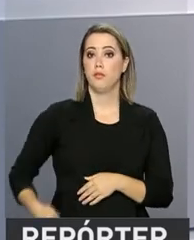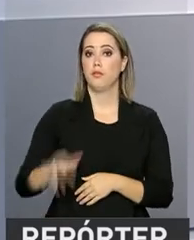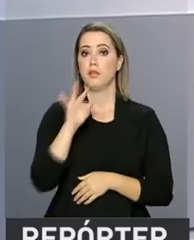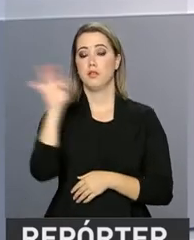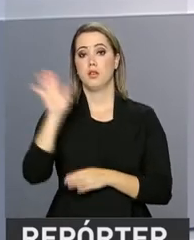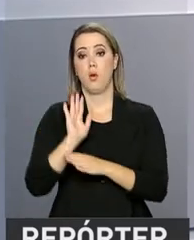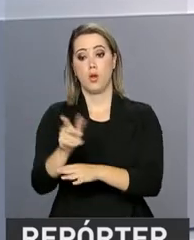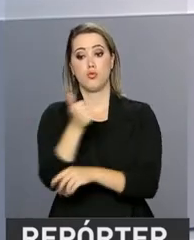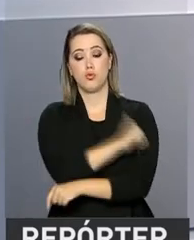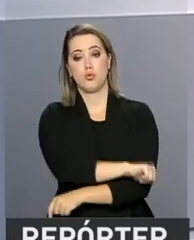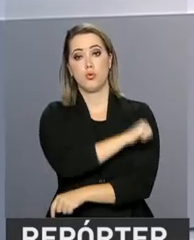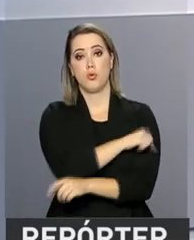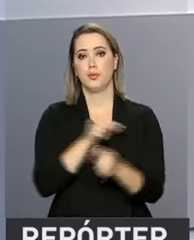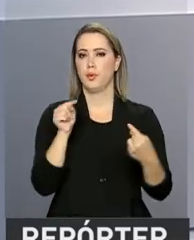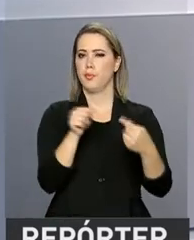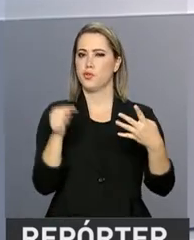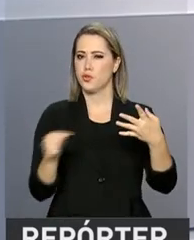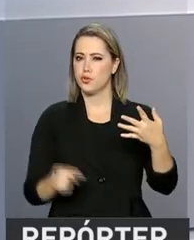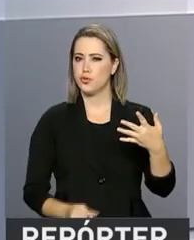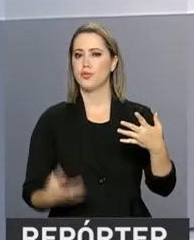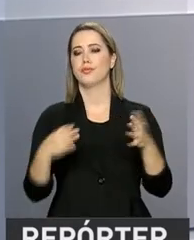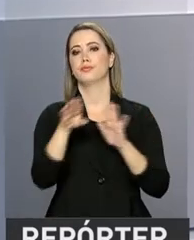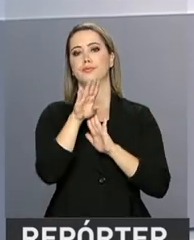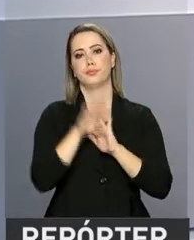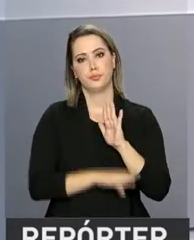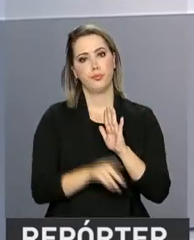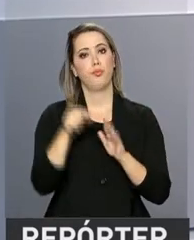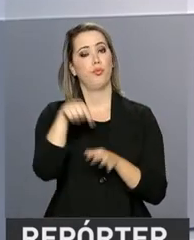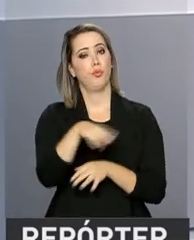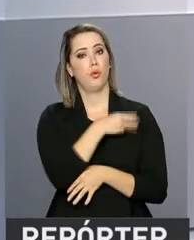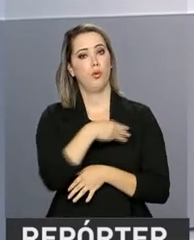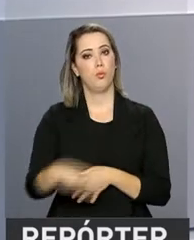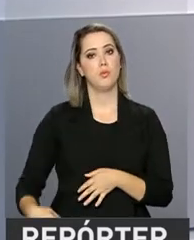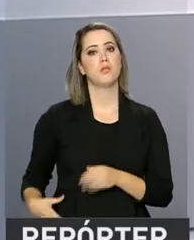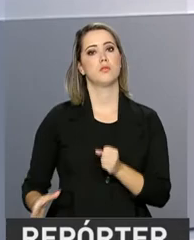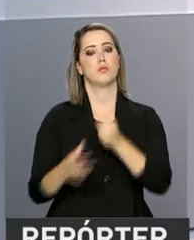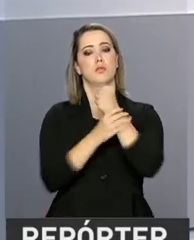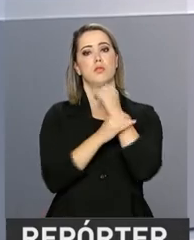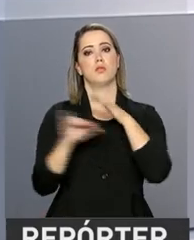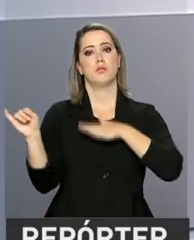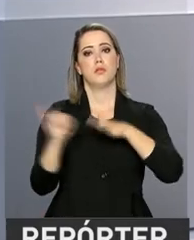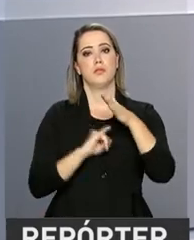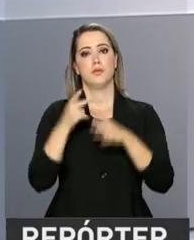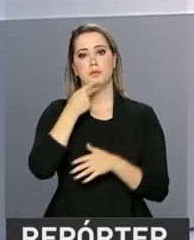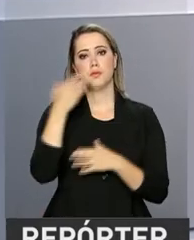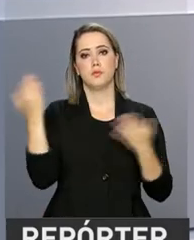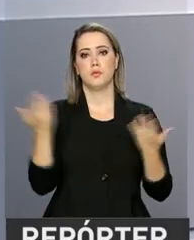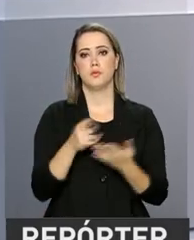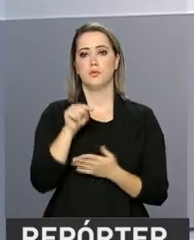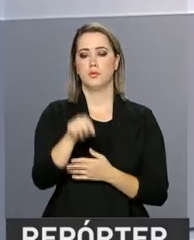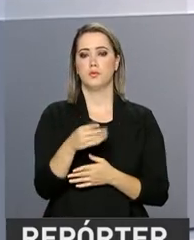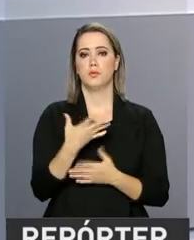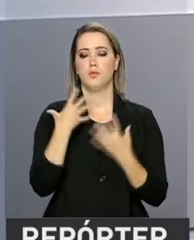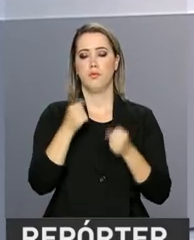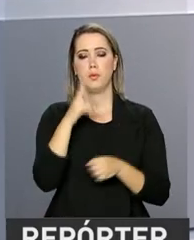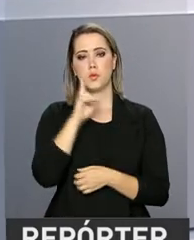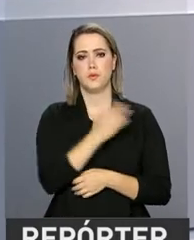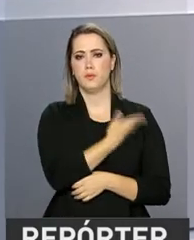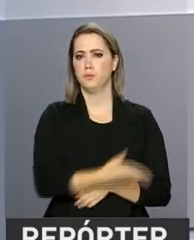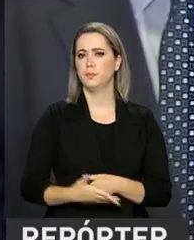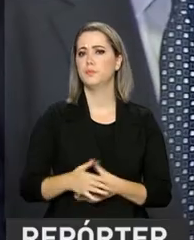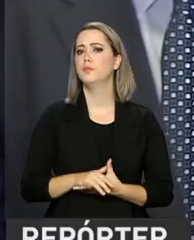rio a cumprir com os objetivos do plano o ministro do gabinete de segurança institucional falou sobre o assunto vamos ouvi